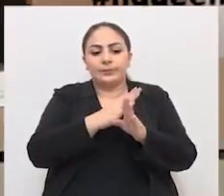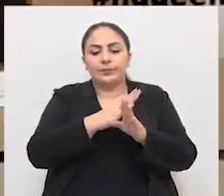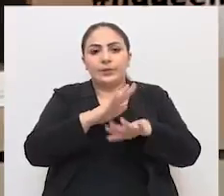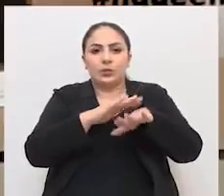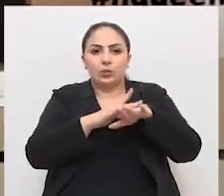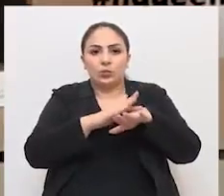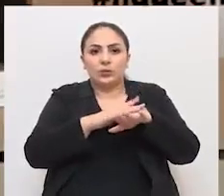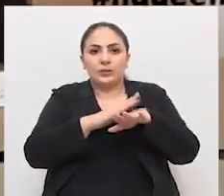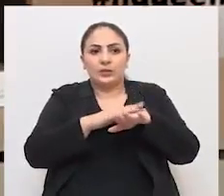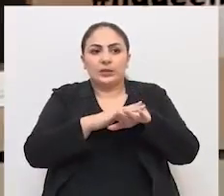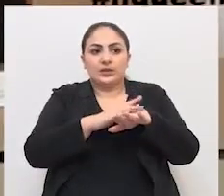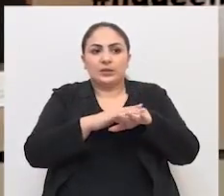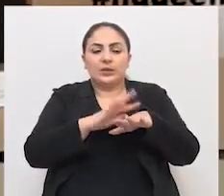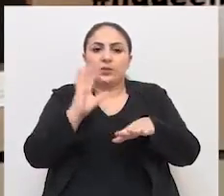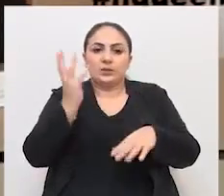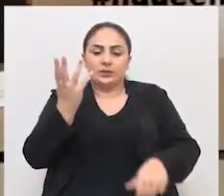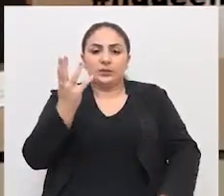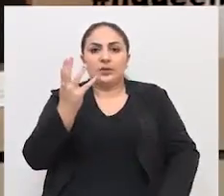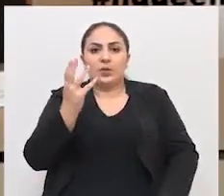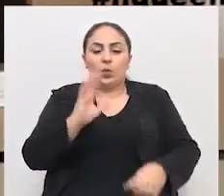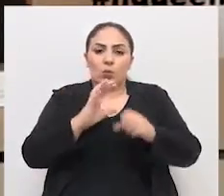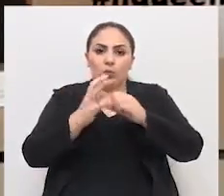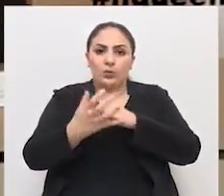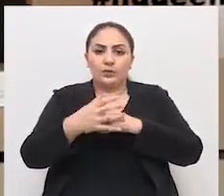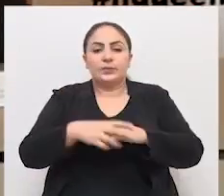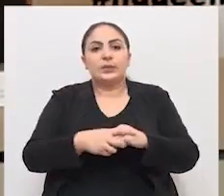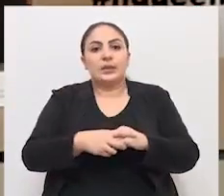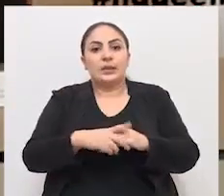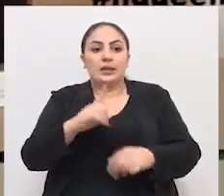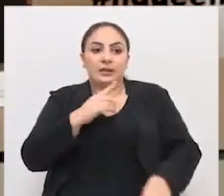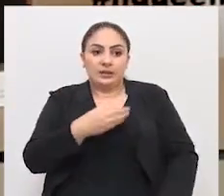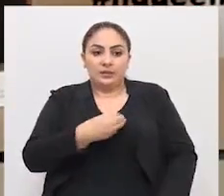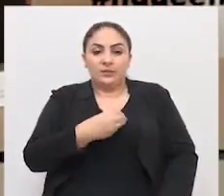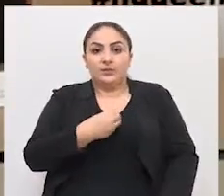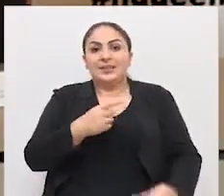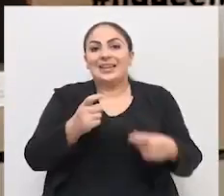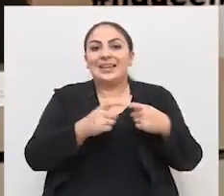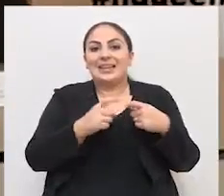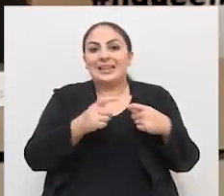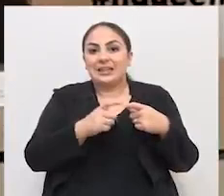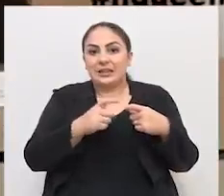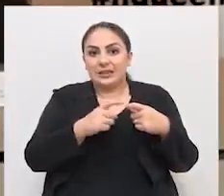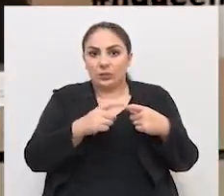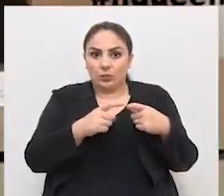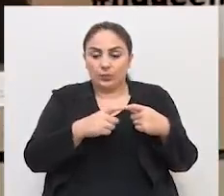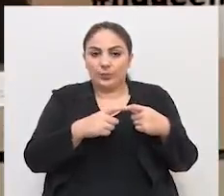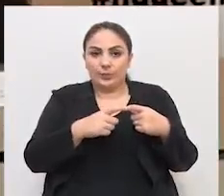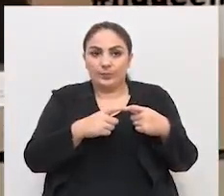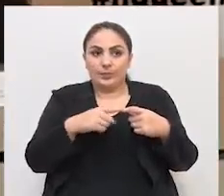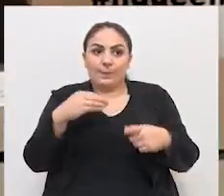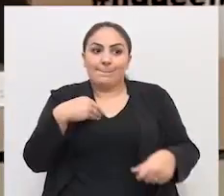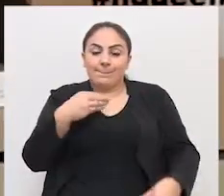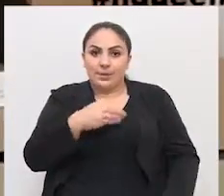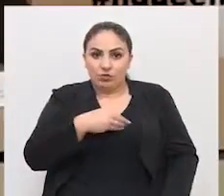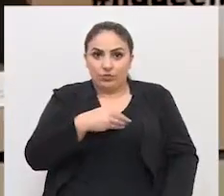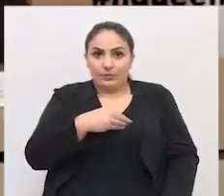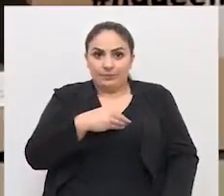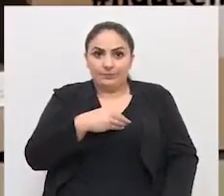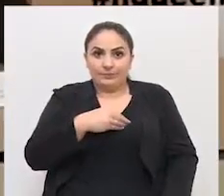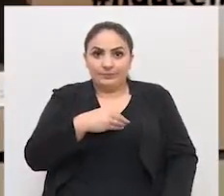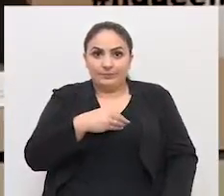diagnóstico para a doença causada pela Covid-19, ele será clínico pelo